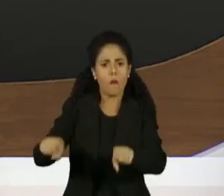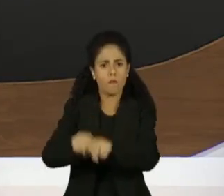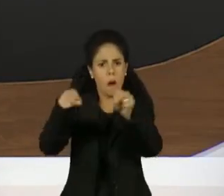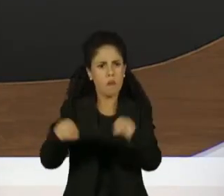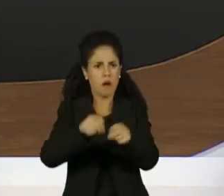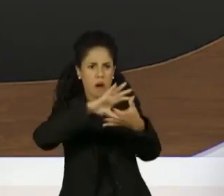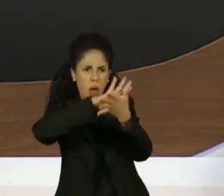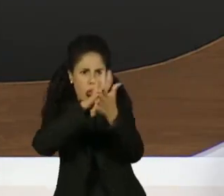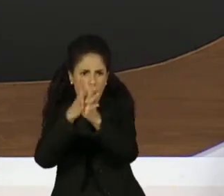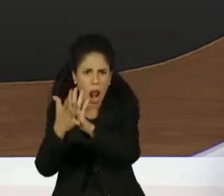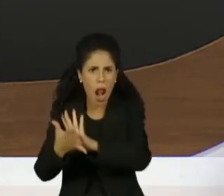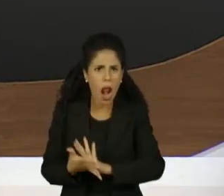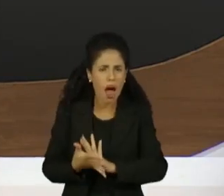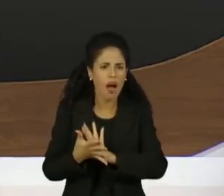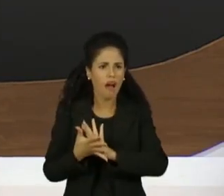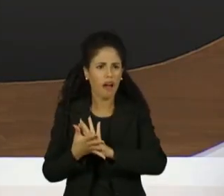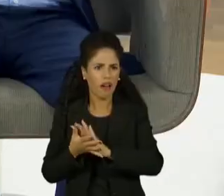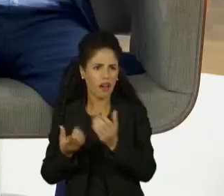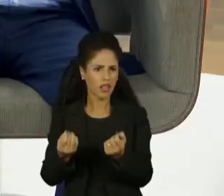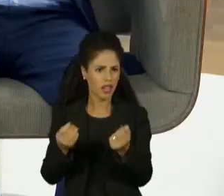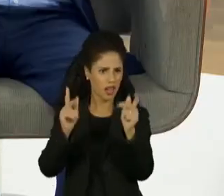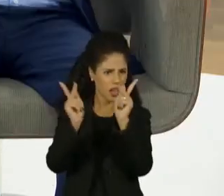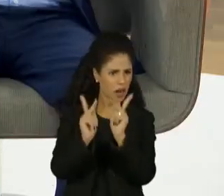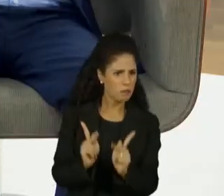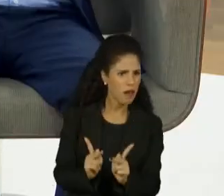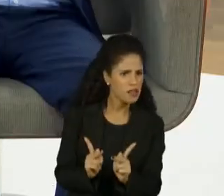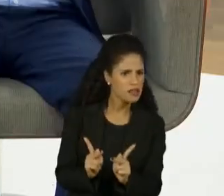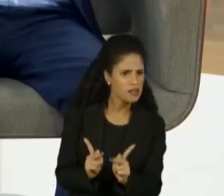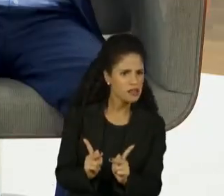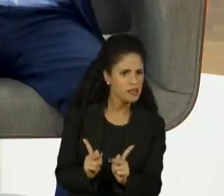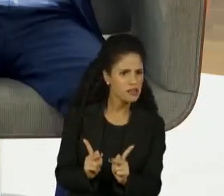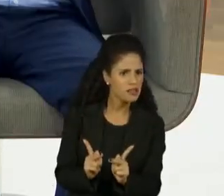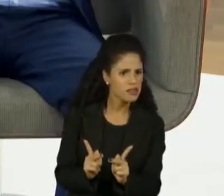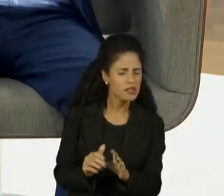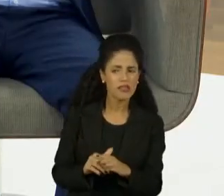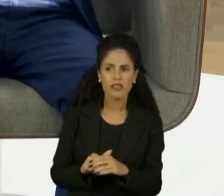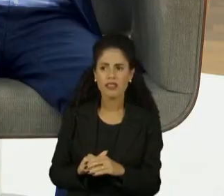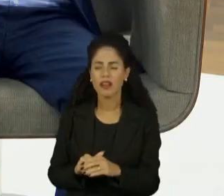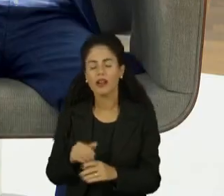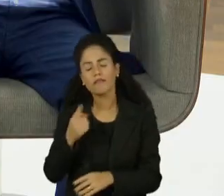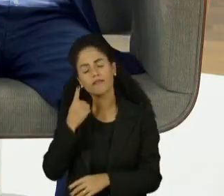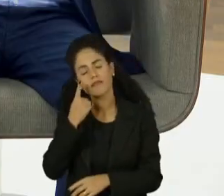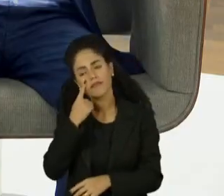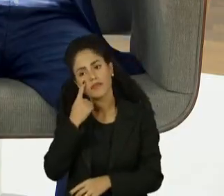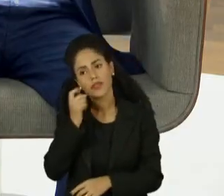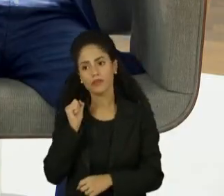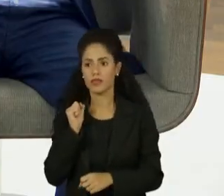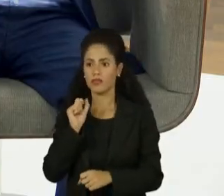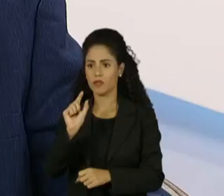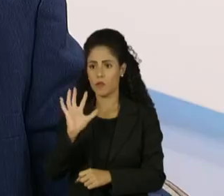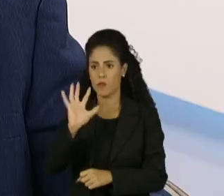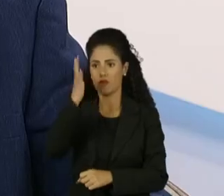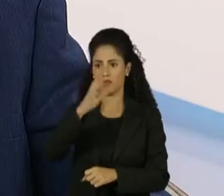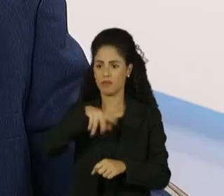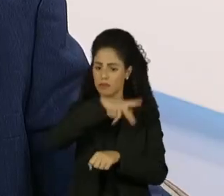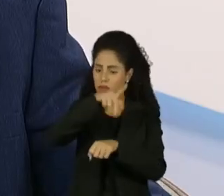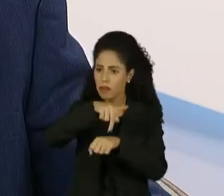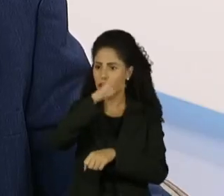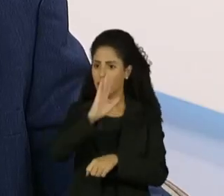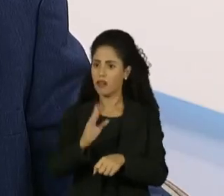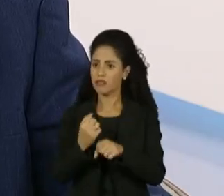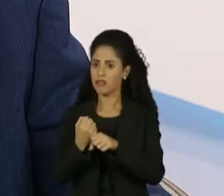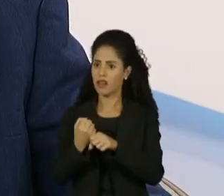resultado de uma eleição estava fazendo algum tipo de apaziguamento? Vera, veja bem, se você levar em consideração o que aconteceu no país, eu estou colocando um processo